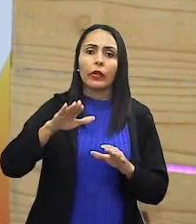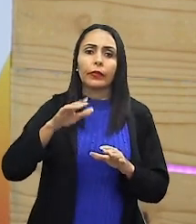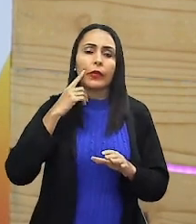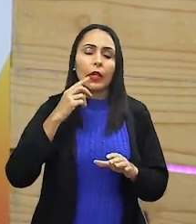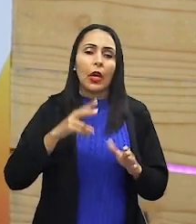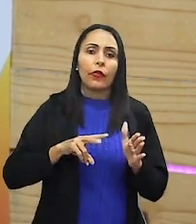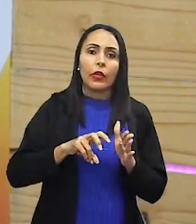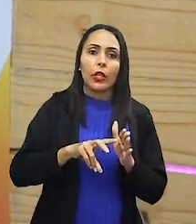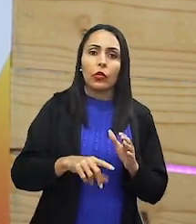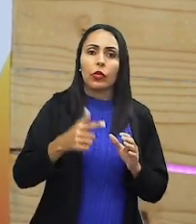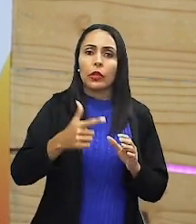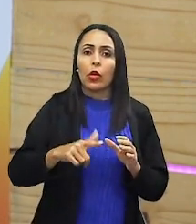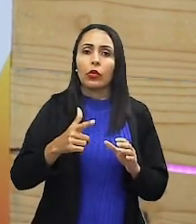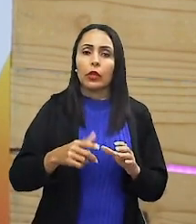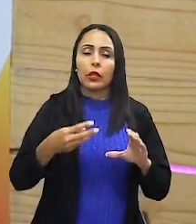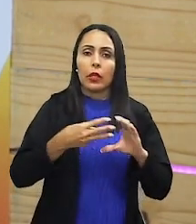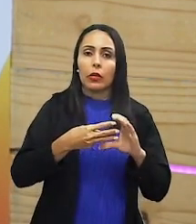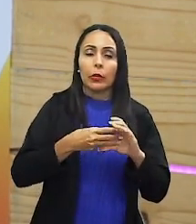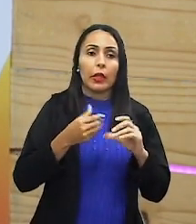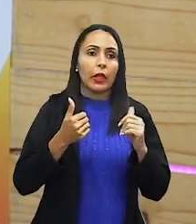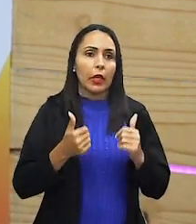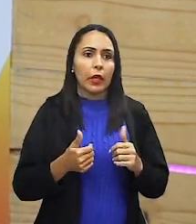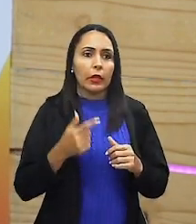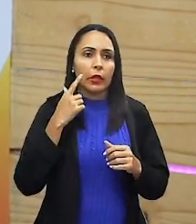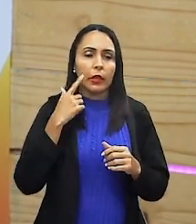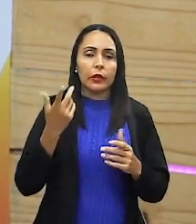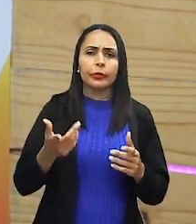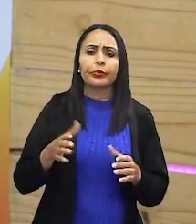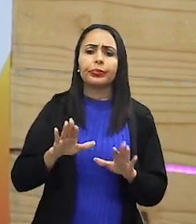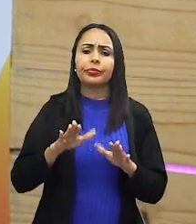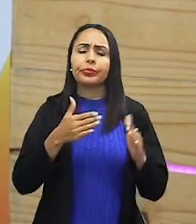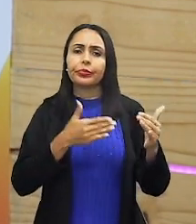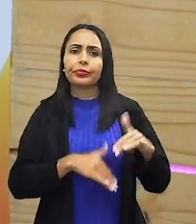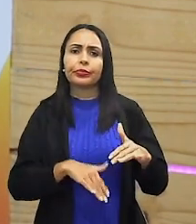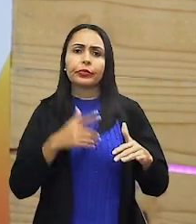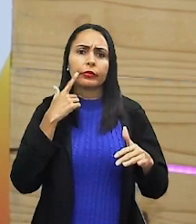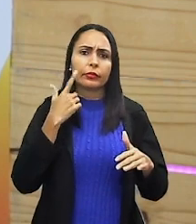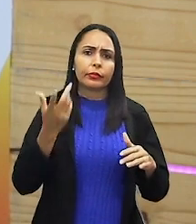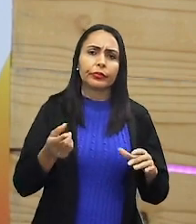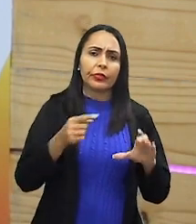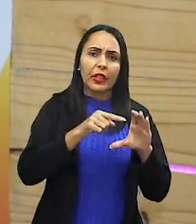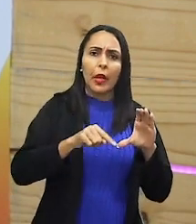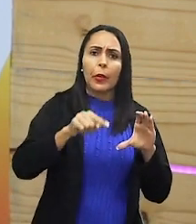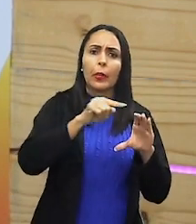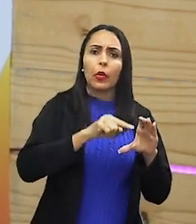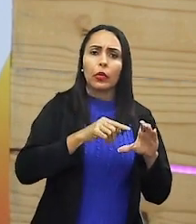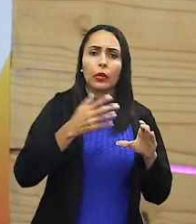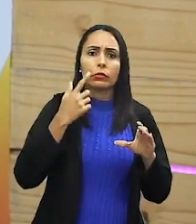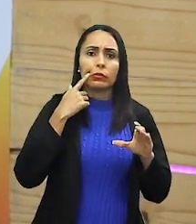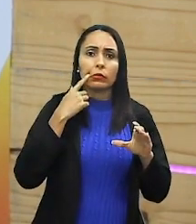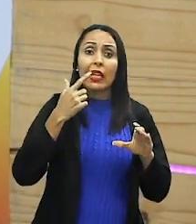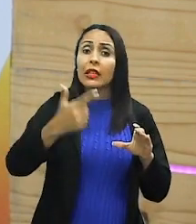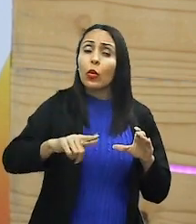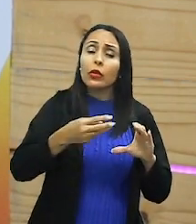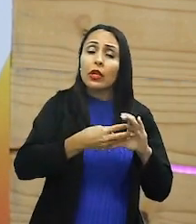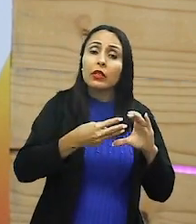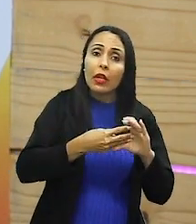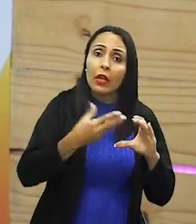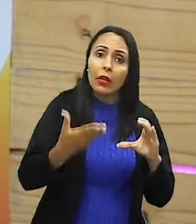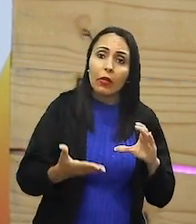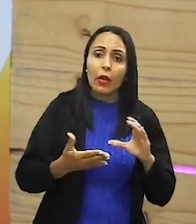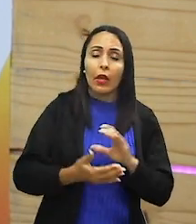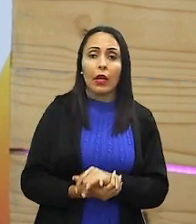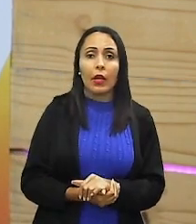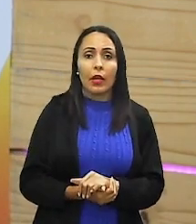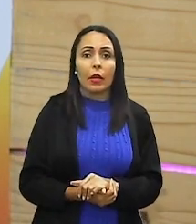tem célula. Aí o cara, beleza, daqui a pouco o cara é na prova. Ó, mas assim, e a membrana do vírus? Ei, monstro, se ele não tem célula, ele não